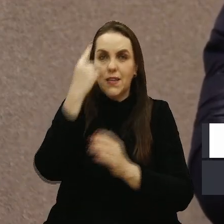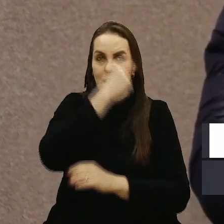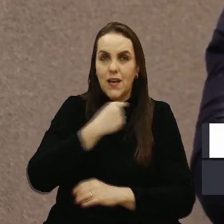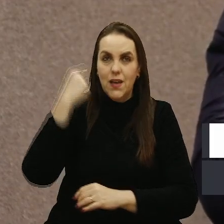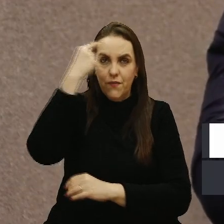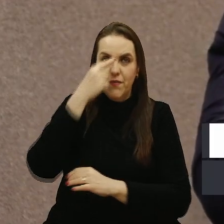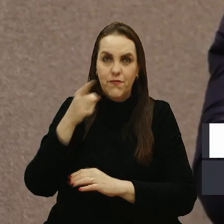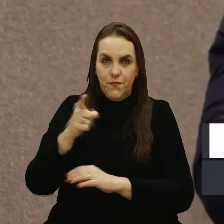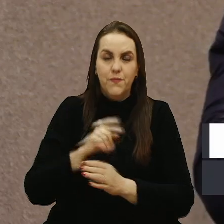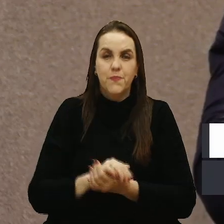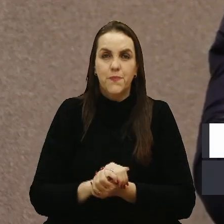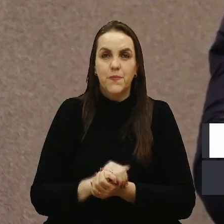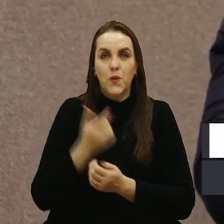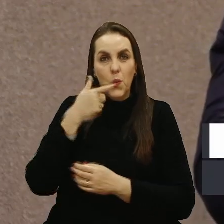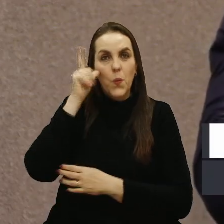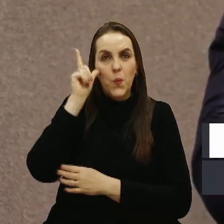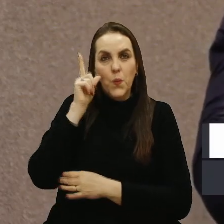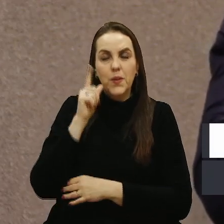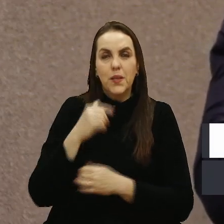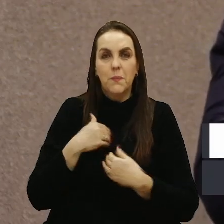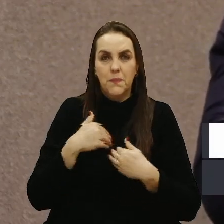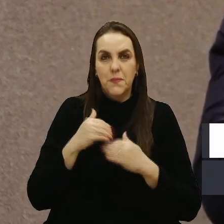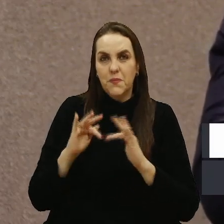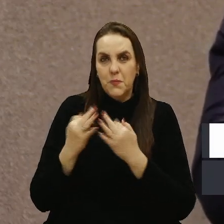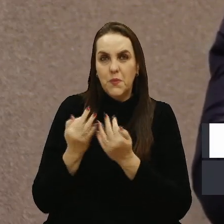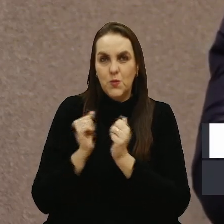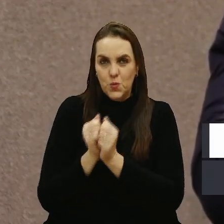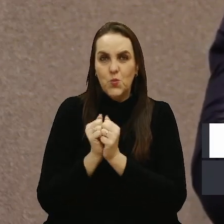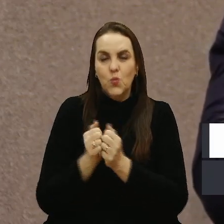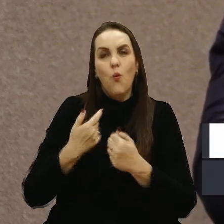Caravaggio. Eu, no dia de ontem, com a minha família, também fui a